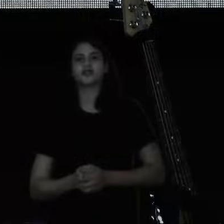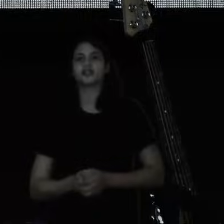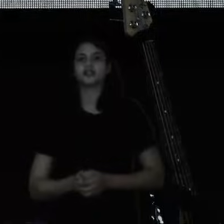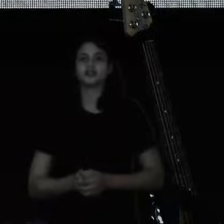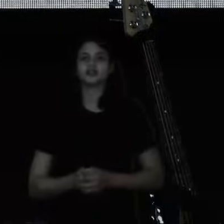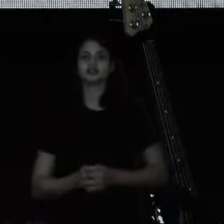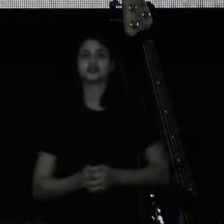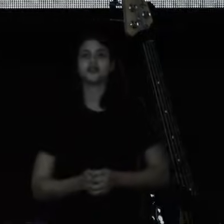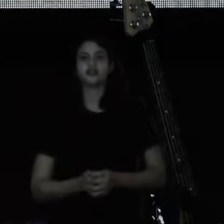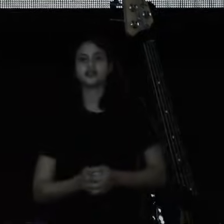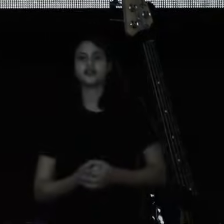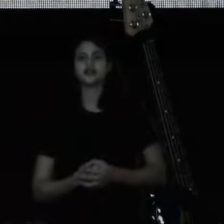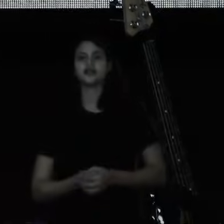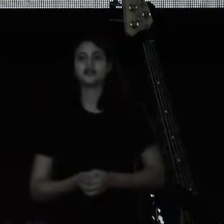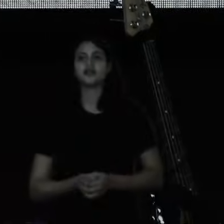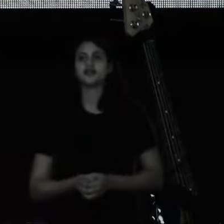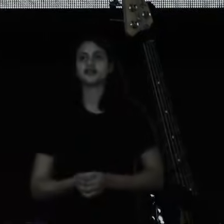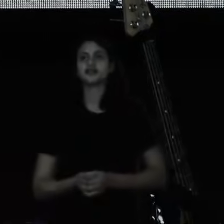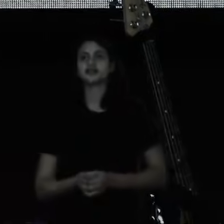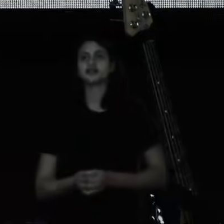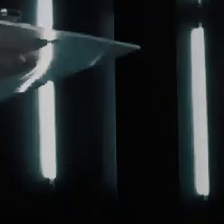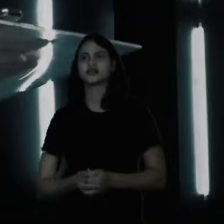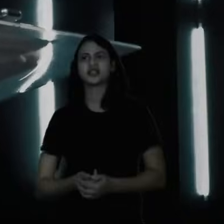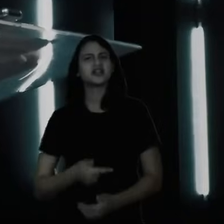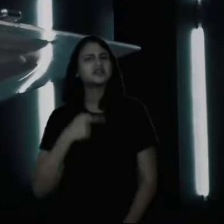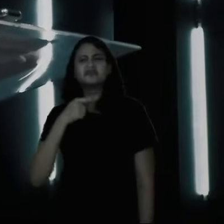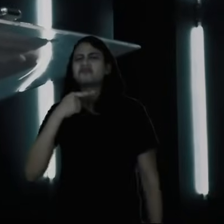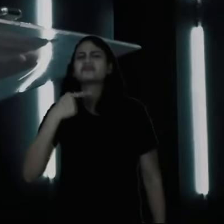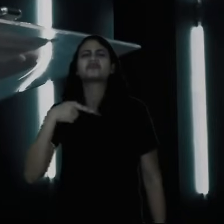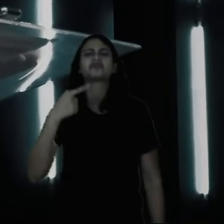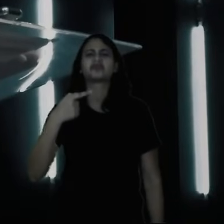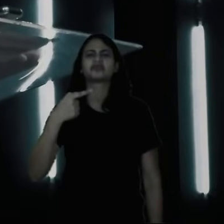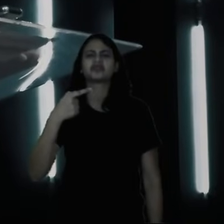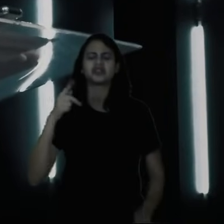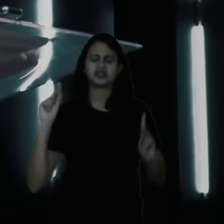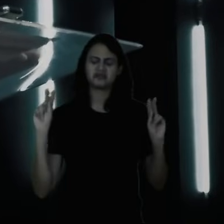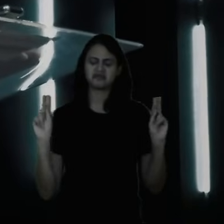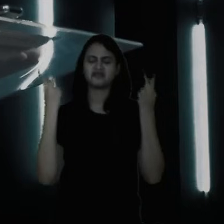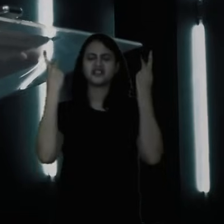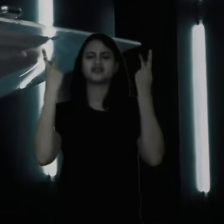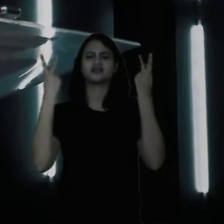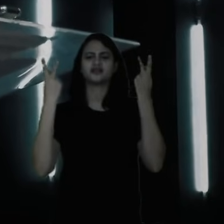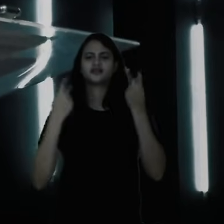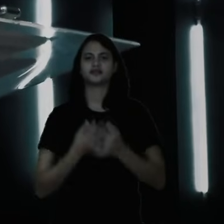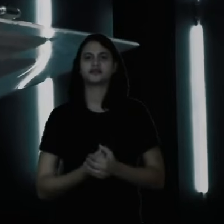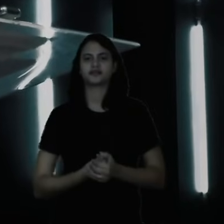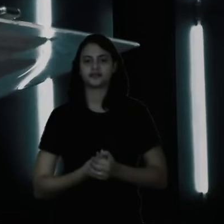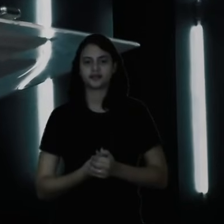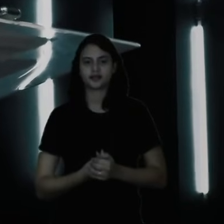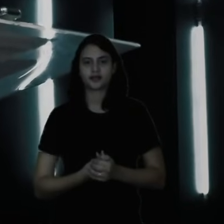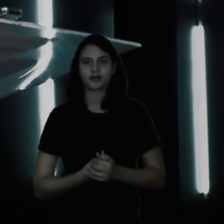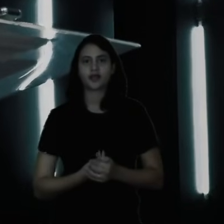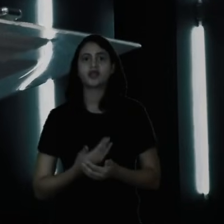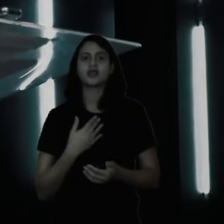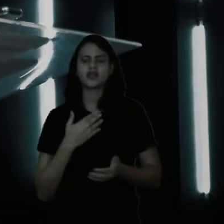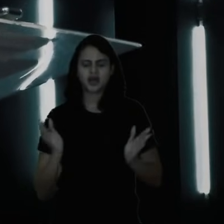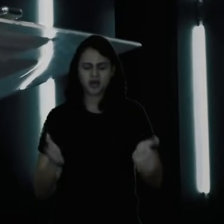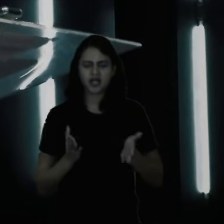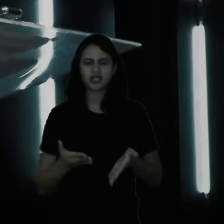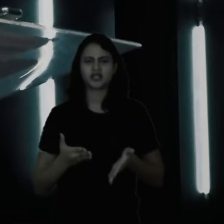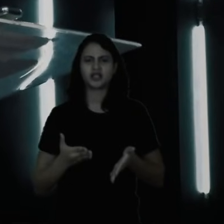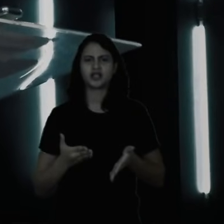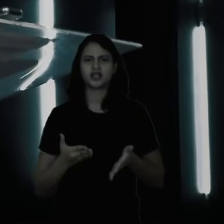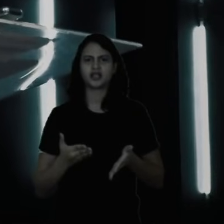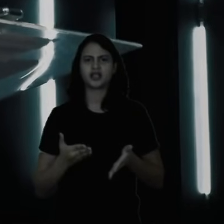Porque esse é o fim que o diabo tenta trazer sobre nossa vida. E eu estou aqui para interromper esse